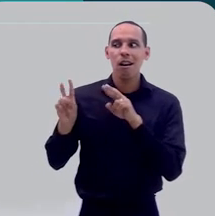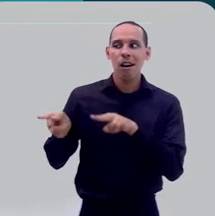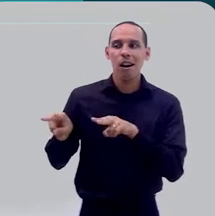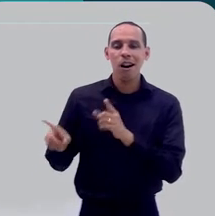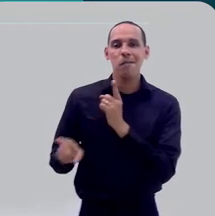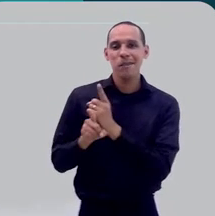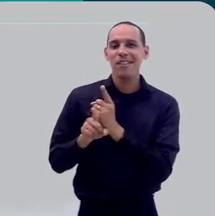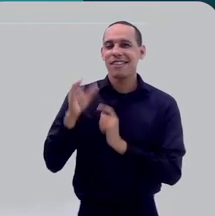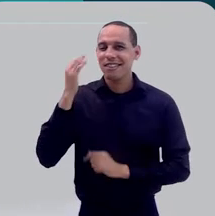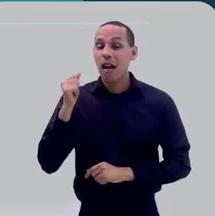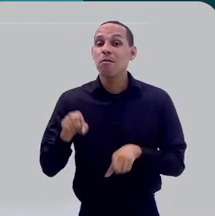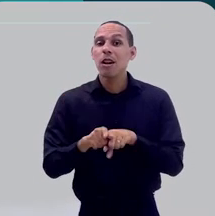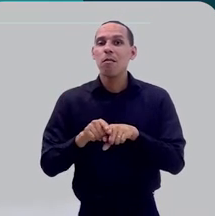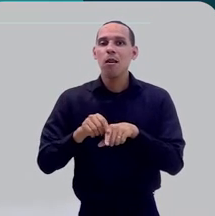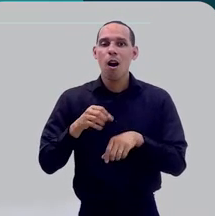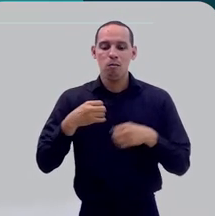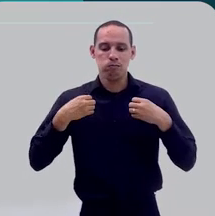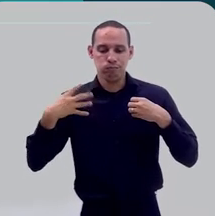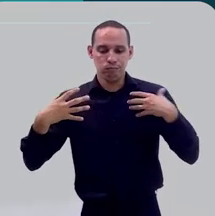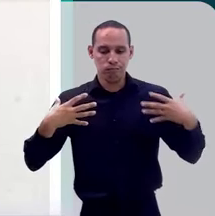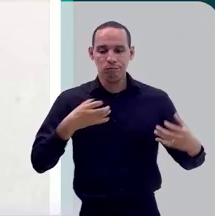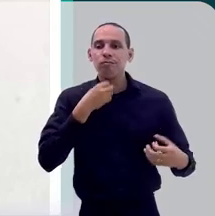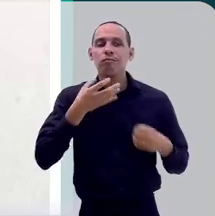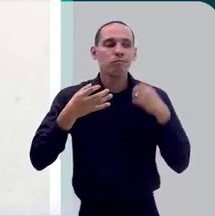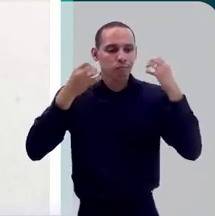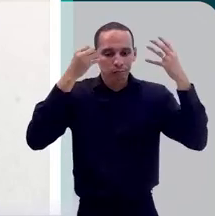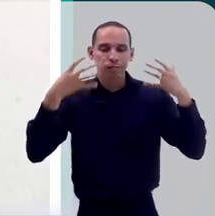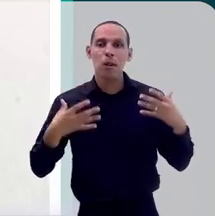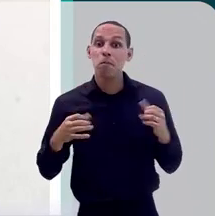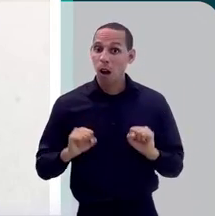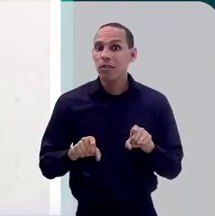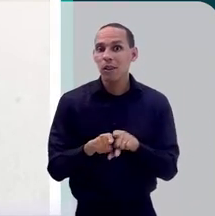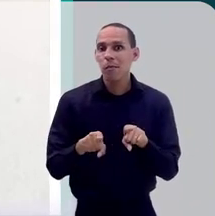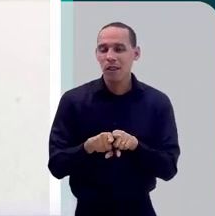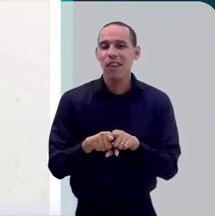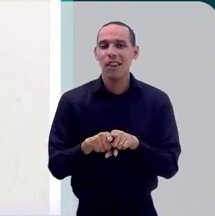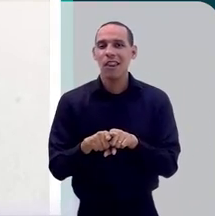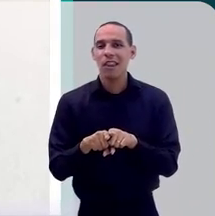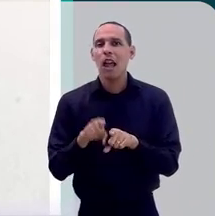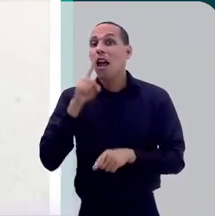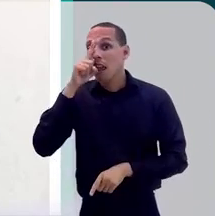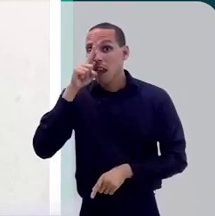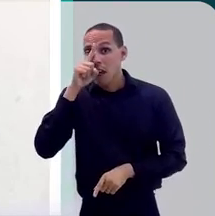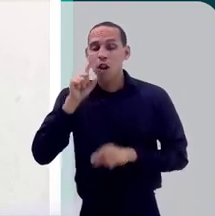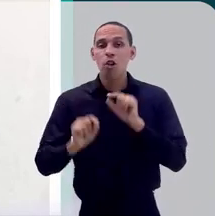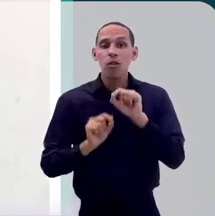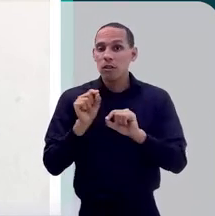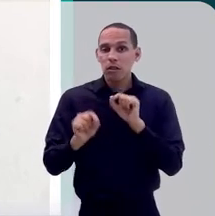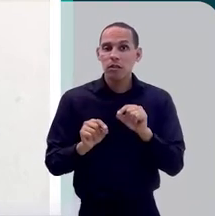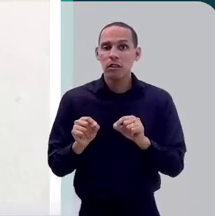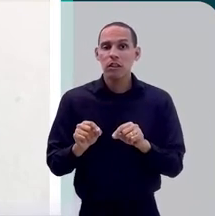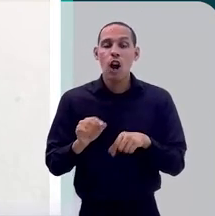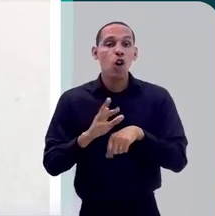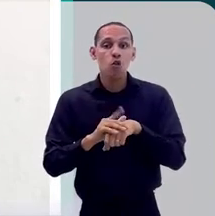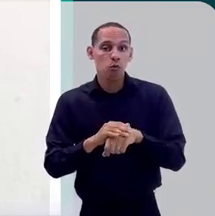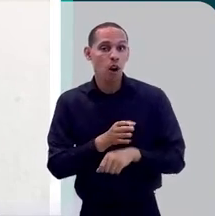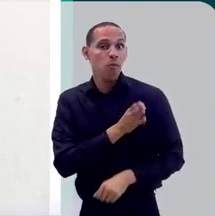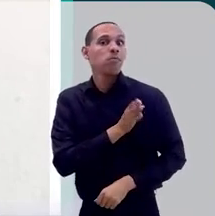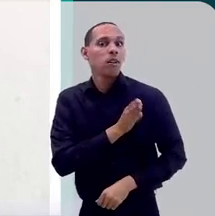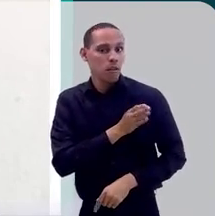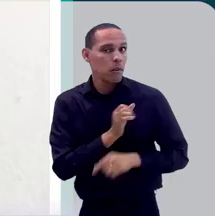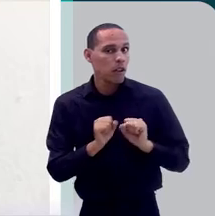sabe que tem uma base inflamatória, que inclusive dá risco para